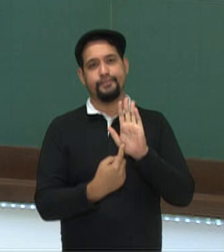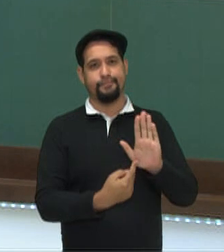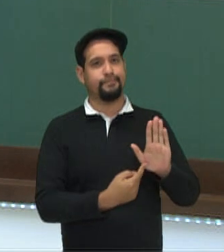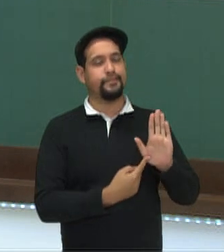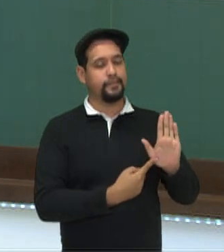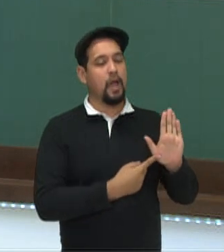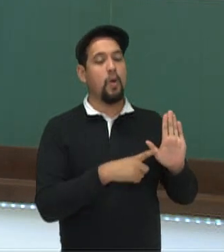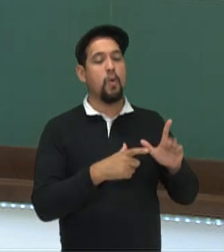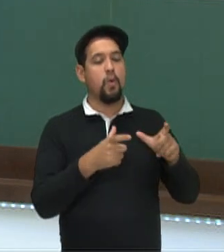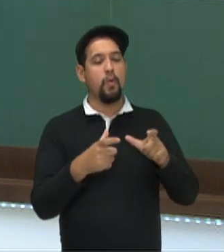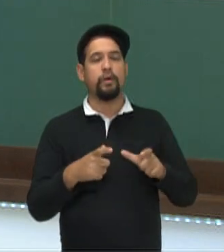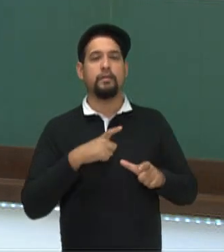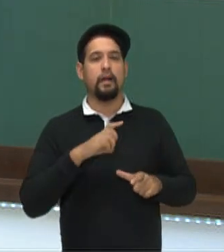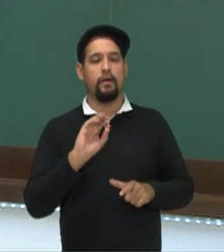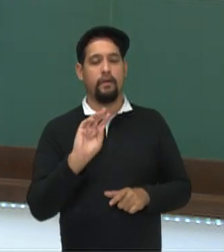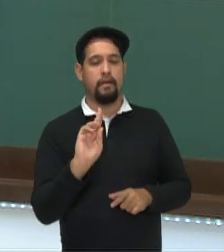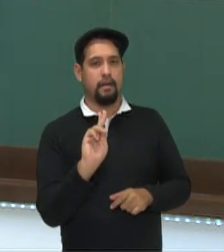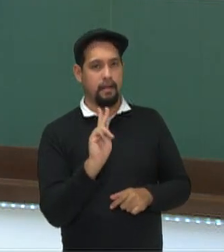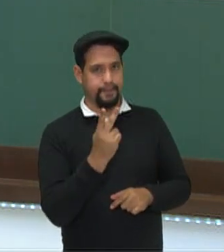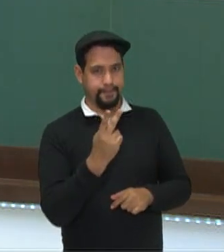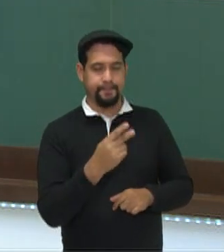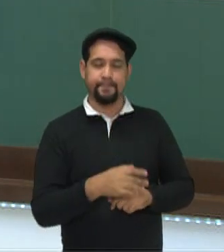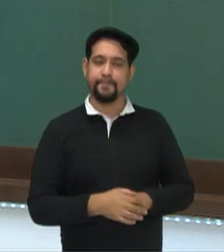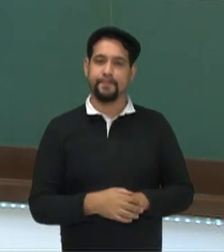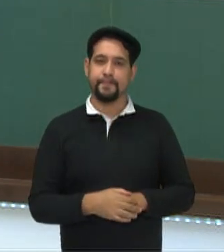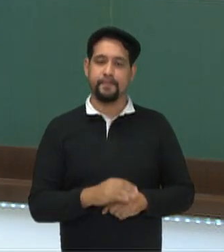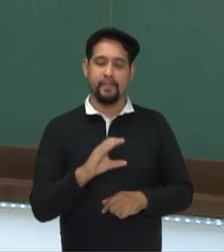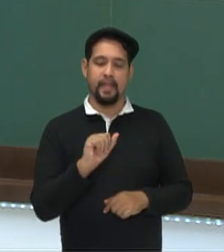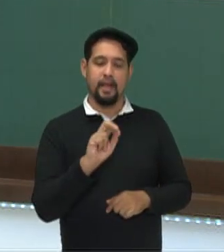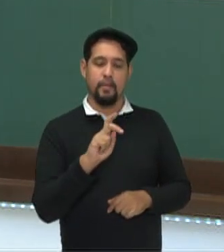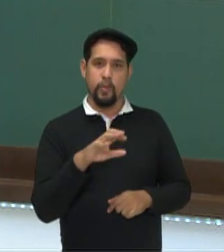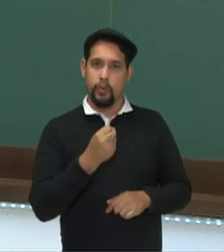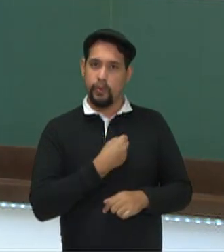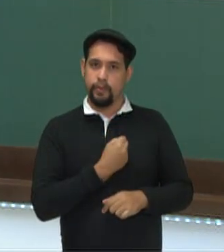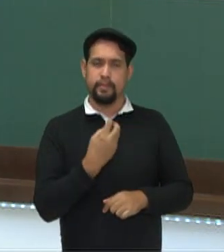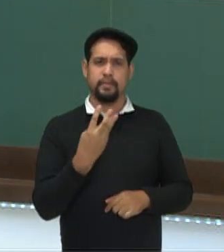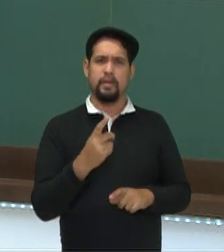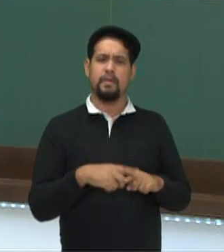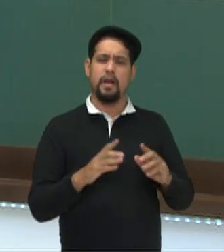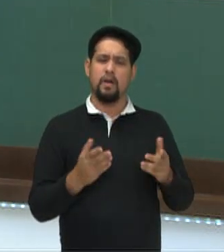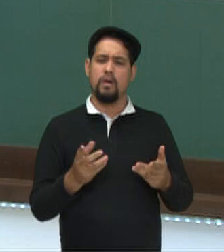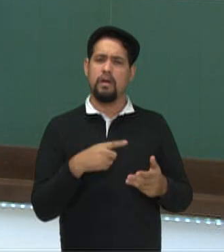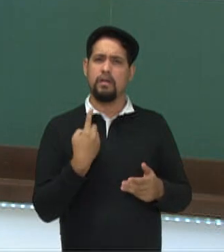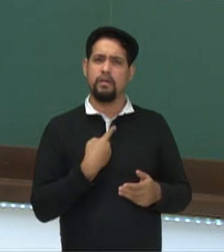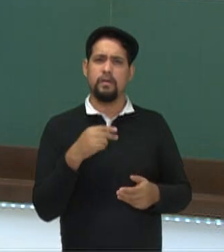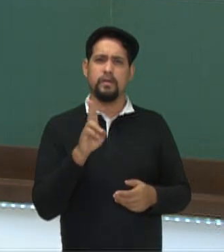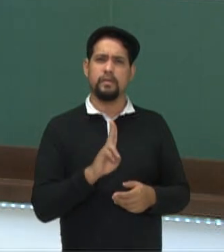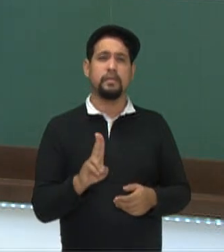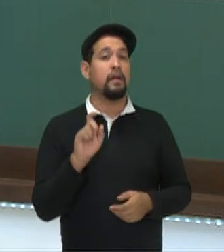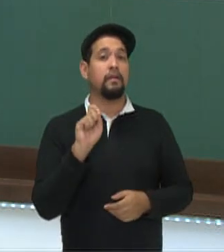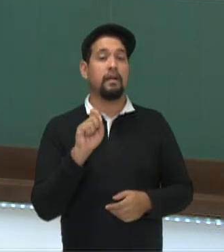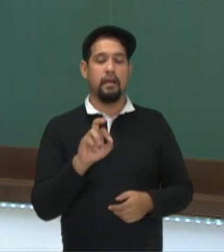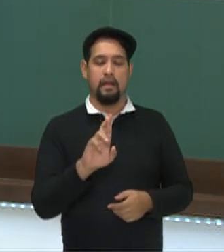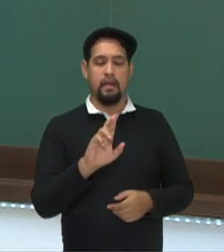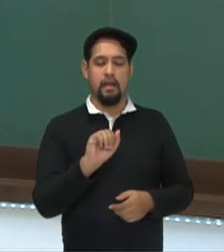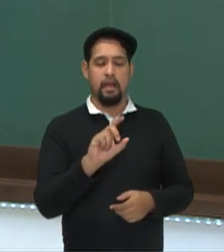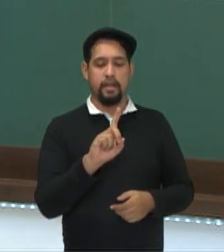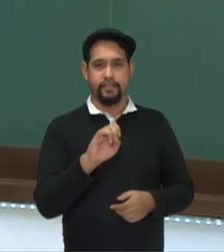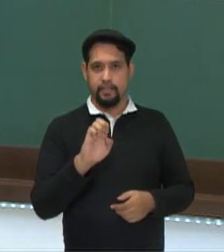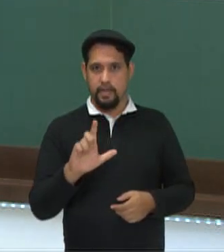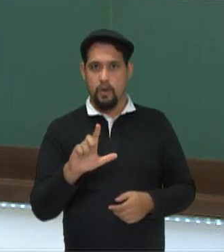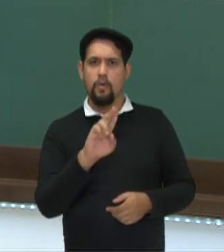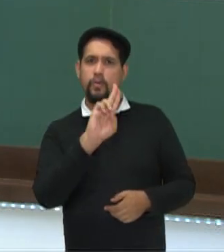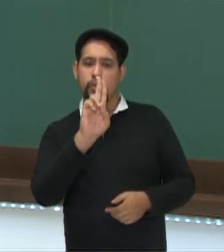posição que está o OH. Então, no carbono número 3. E agora nós vamos colocar os radicais. O nome